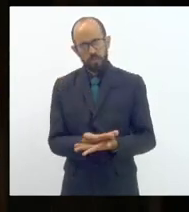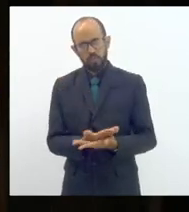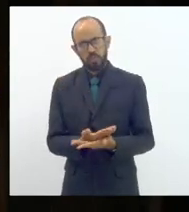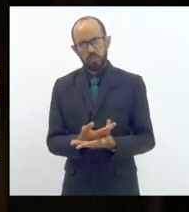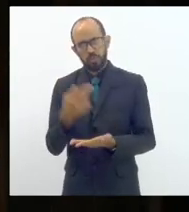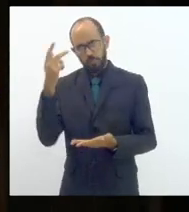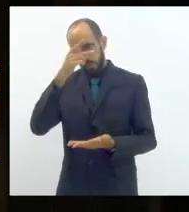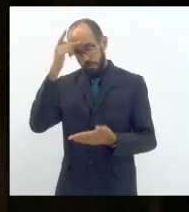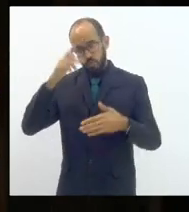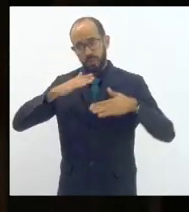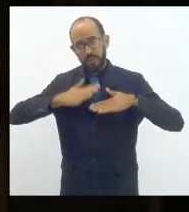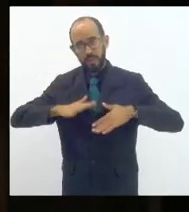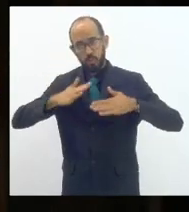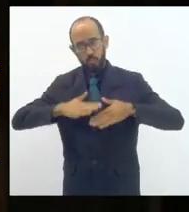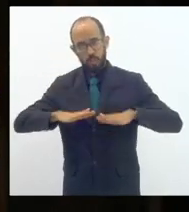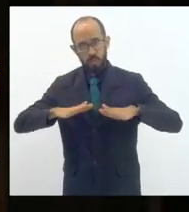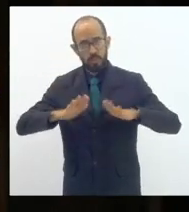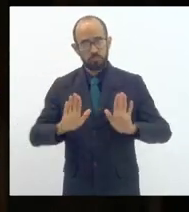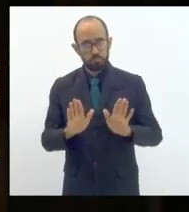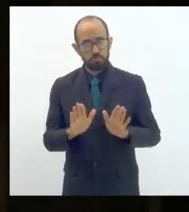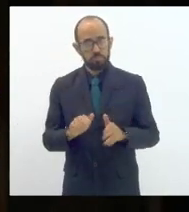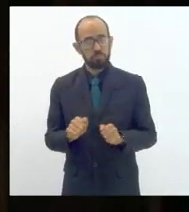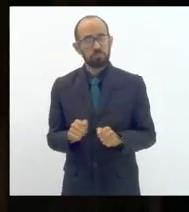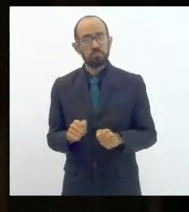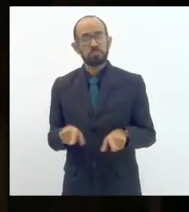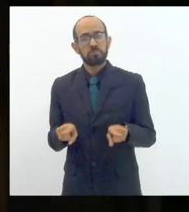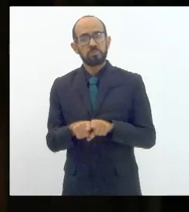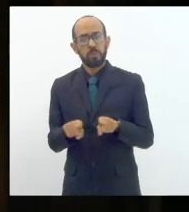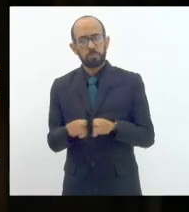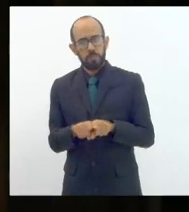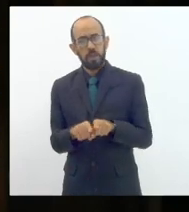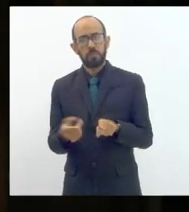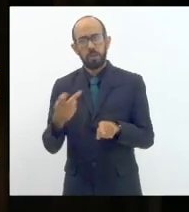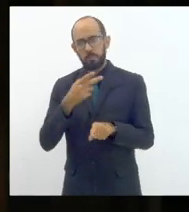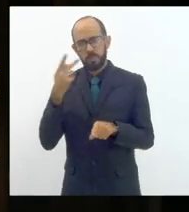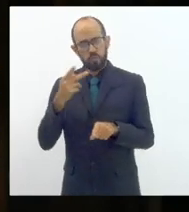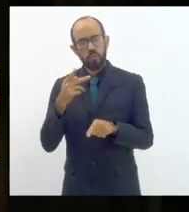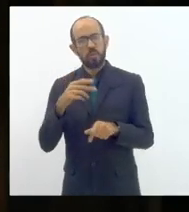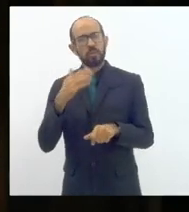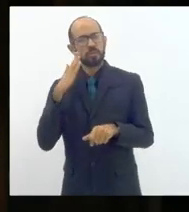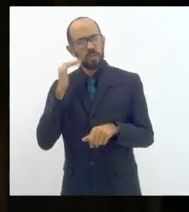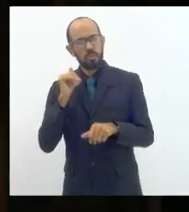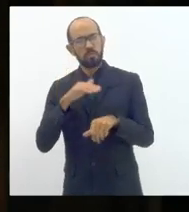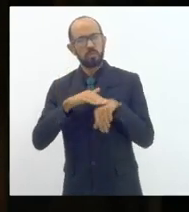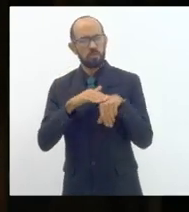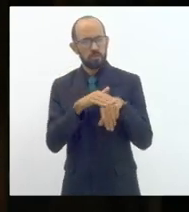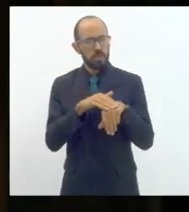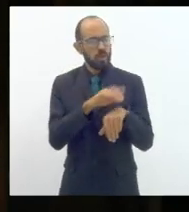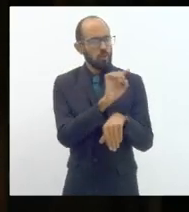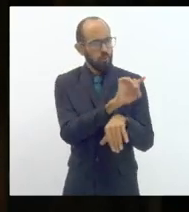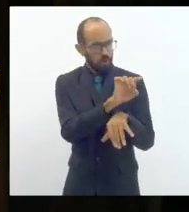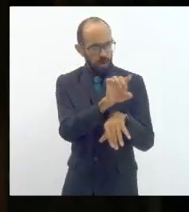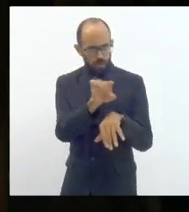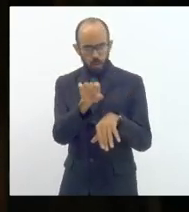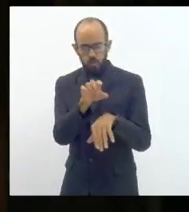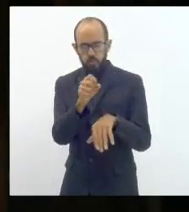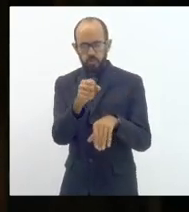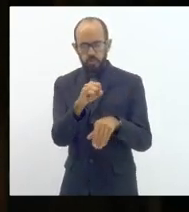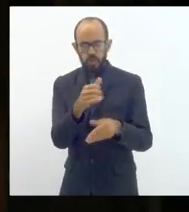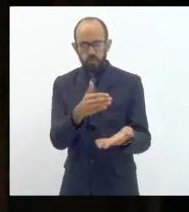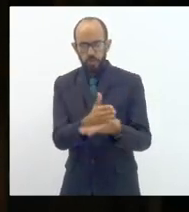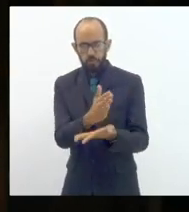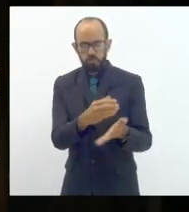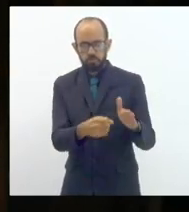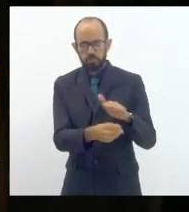pessoa tranquila, eu sou também uma pessoa que conversa com todo mundo. E se eu for eleita, eu